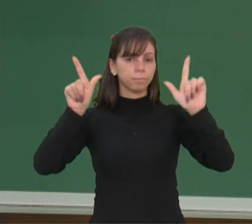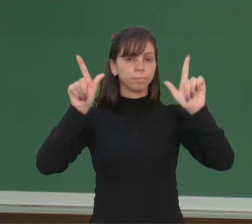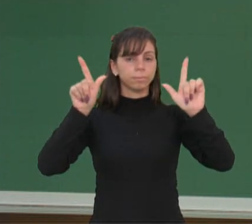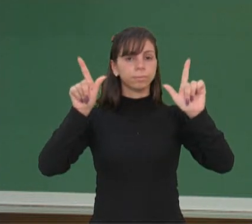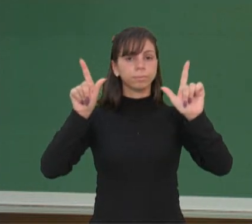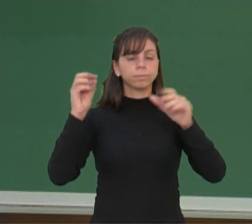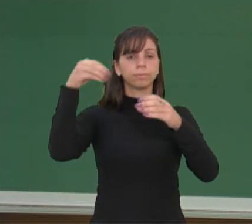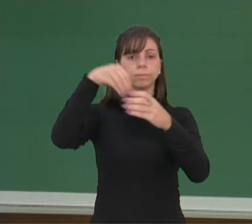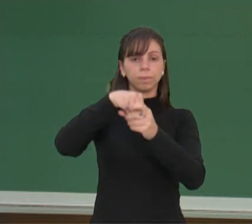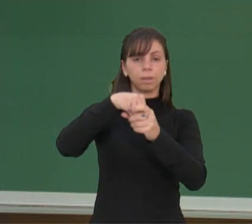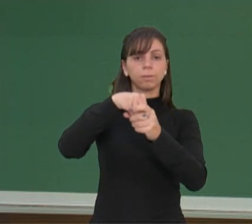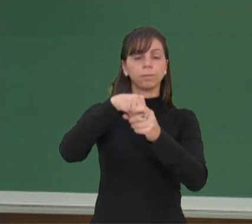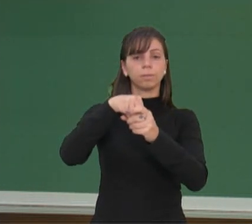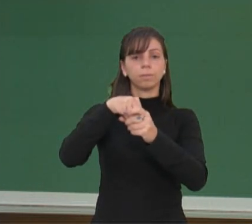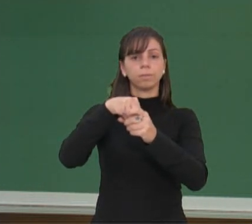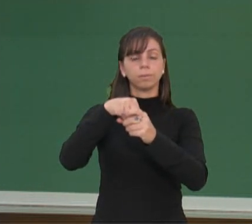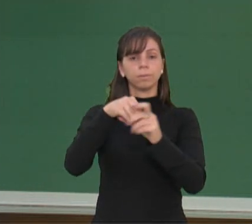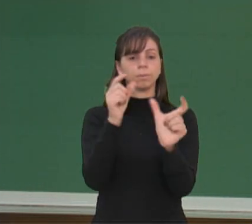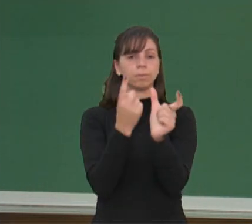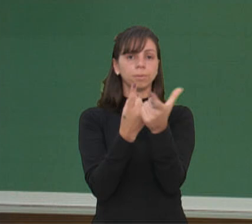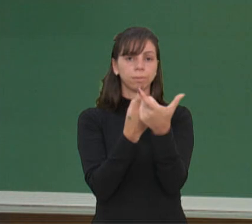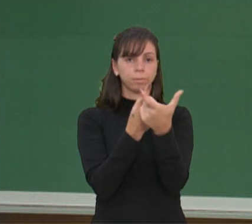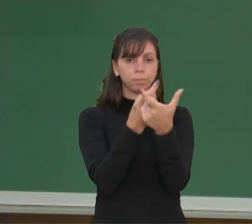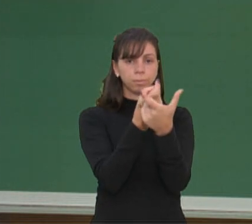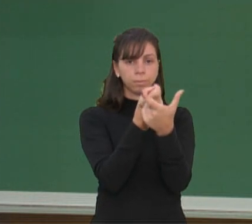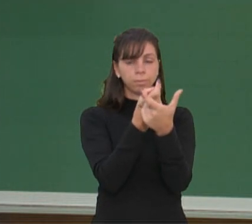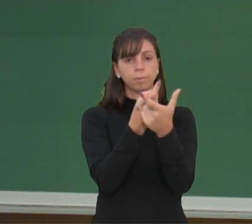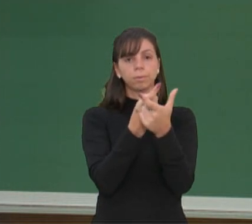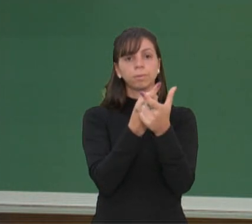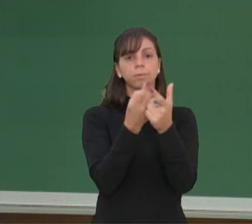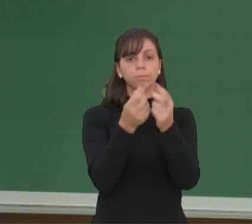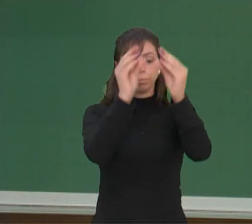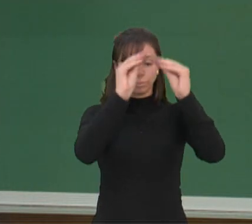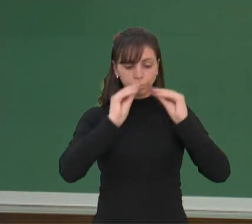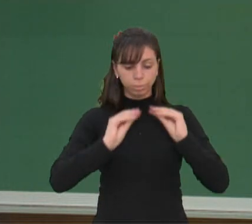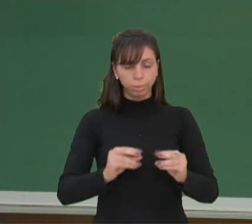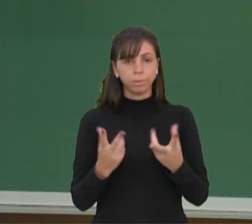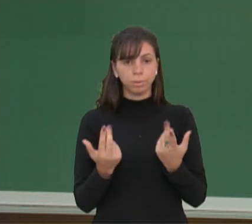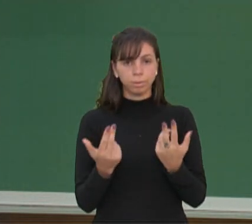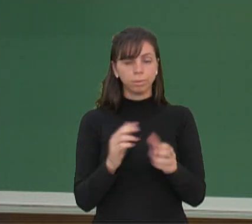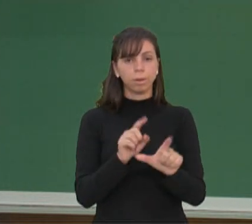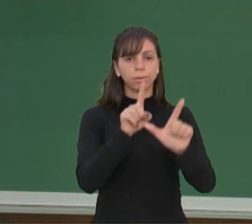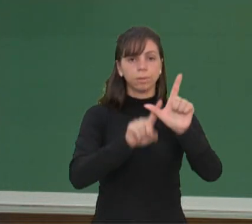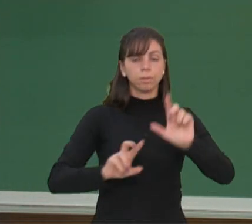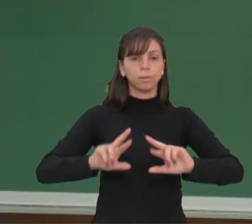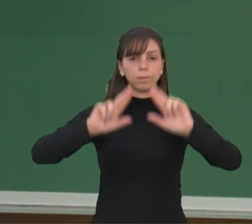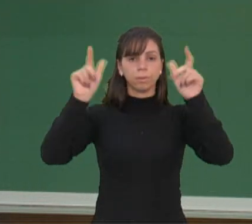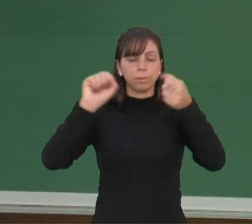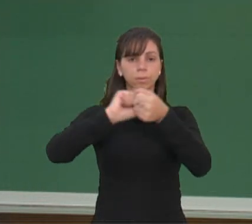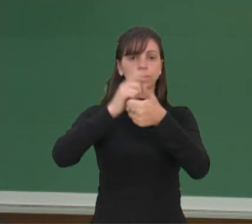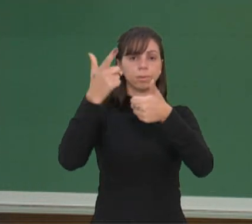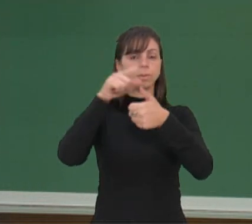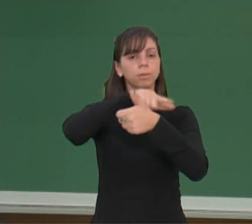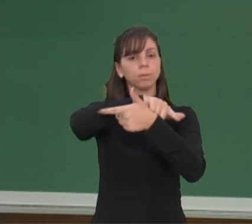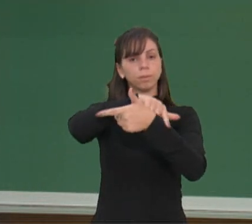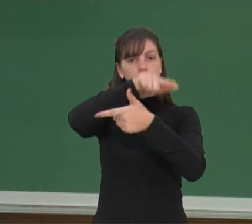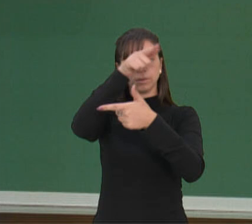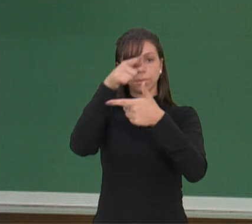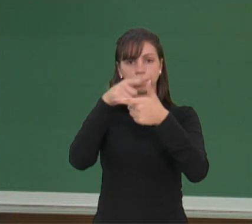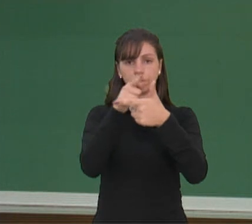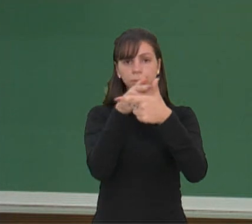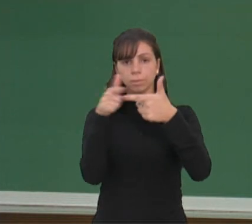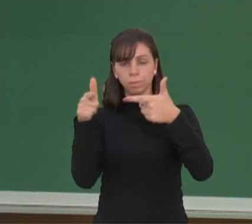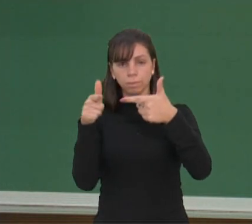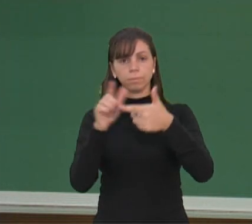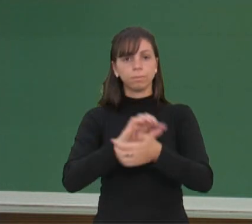no dividendo, ou seja, no primeiro monômio da divisão, você repete. Se a letra diferente estiver no divisor, ou seja, no segundo monômio da